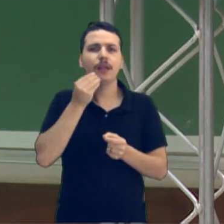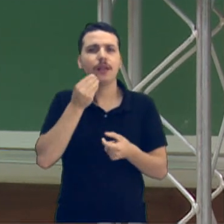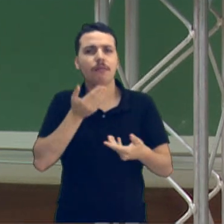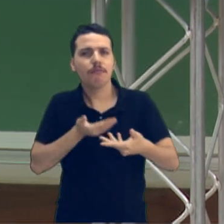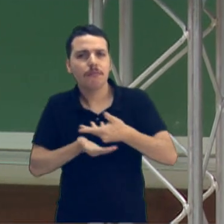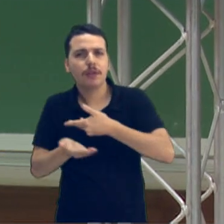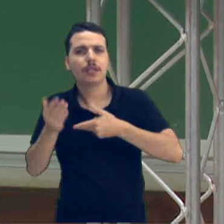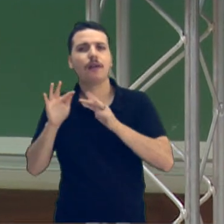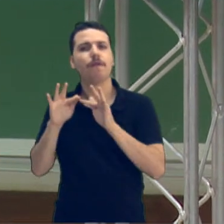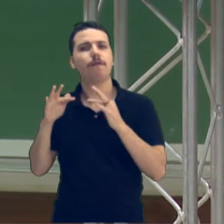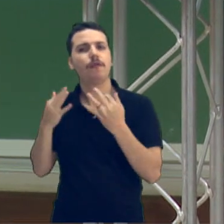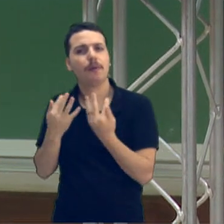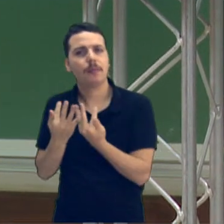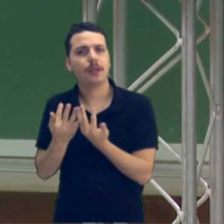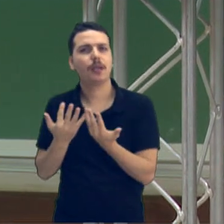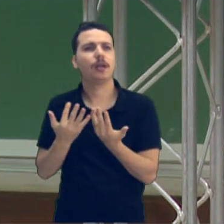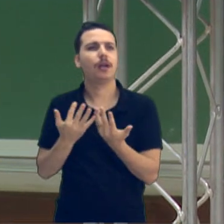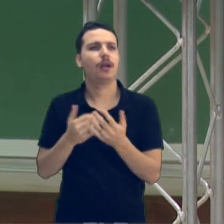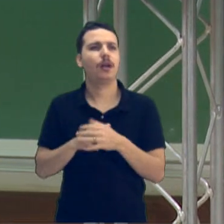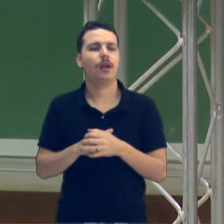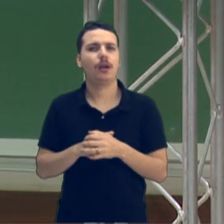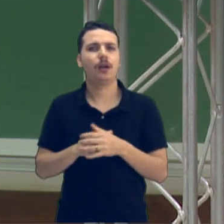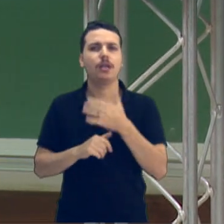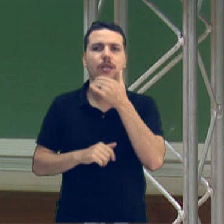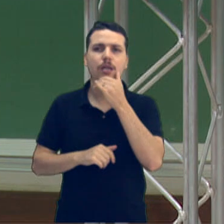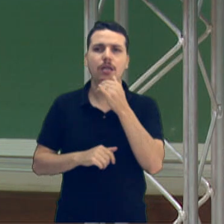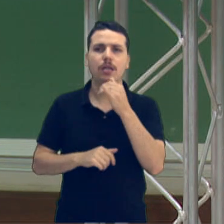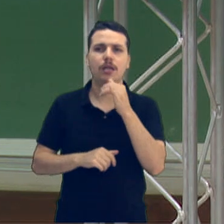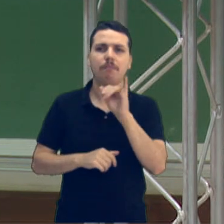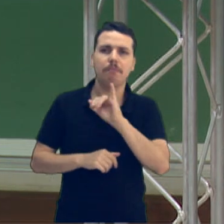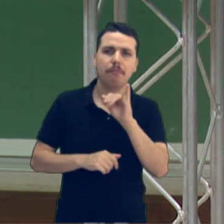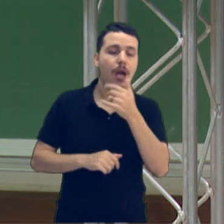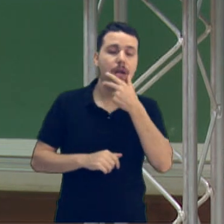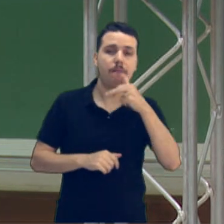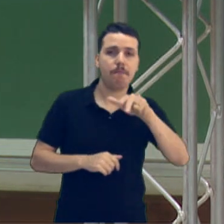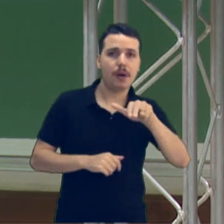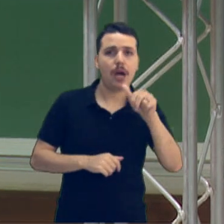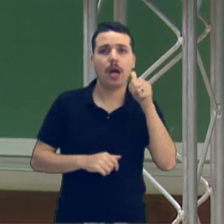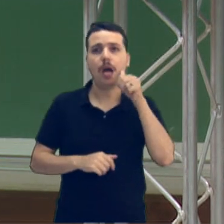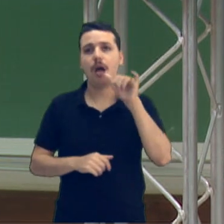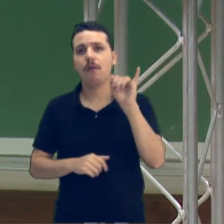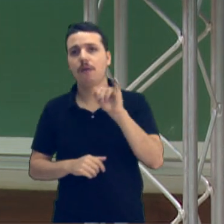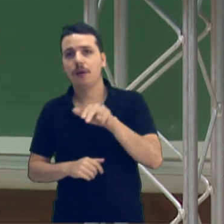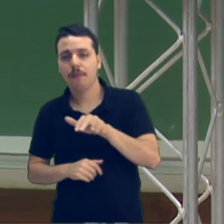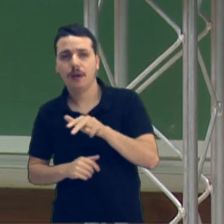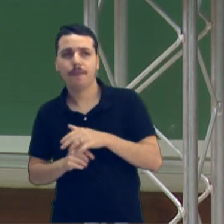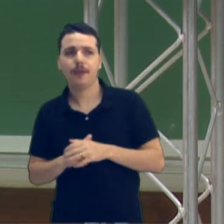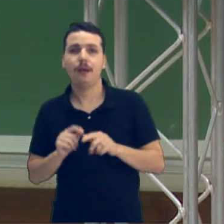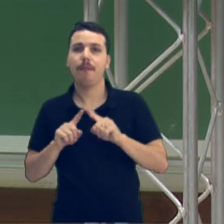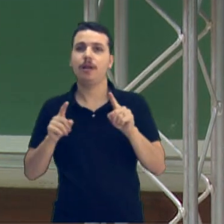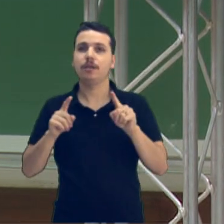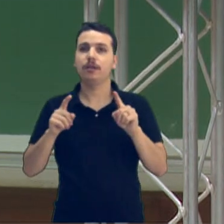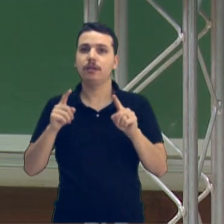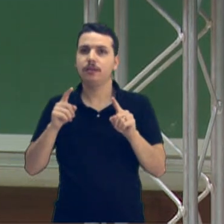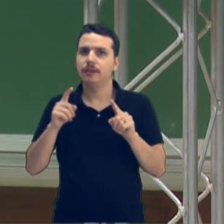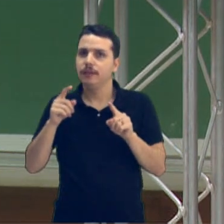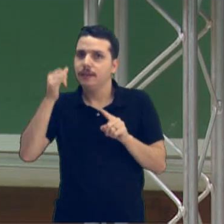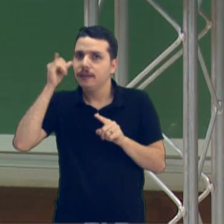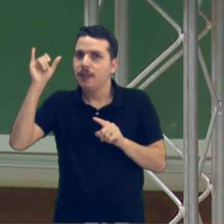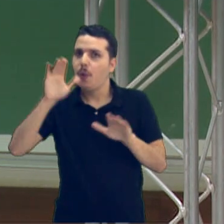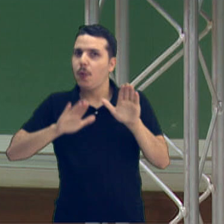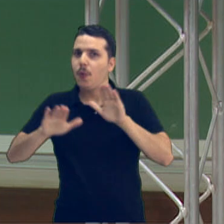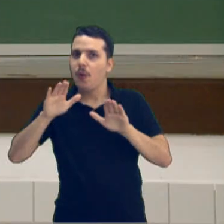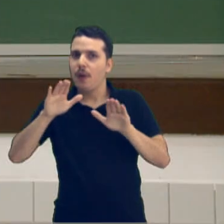interajam com a família de vocês, com os irmãos, enfim, usem, mas cuidado para não quebrar nenhum vaso,